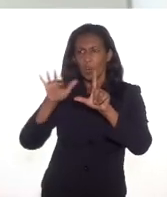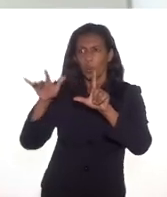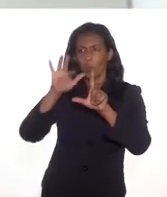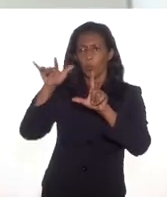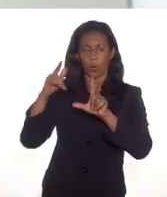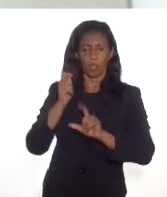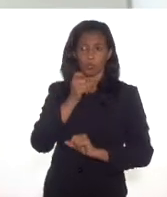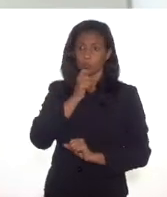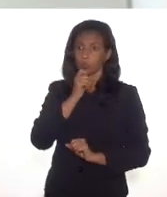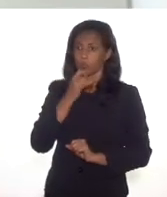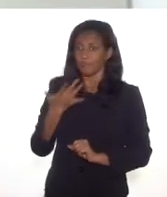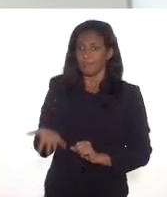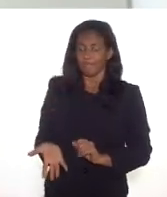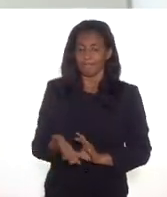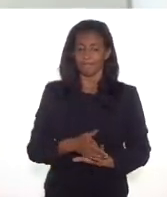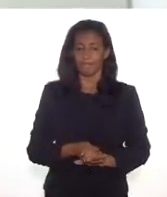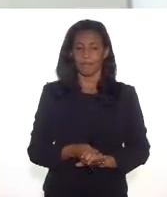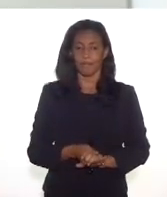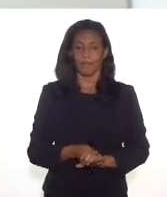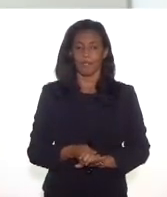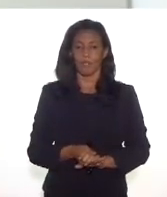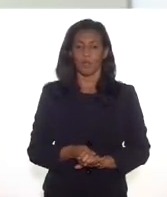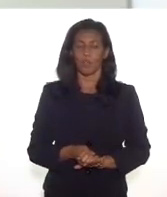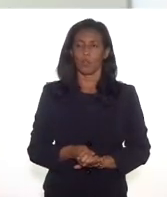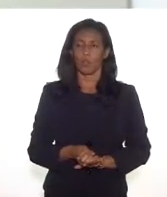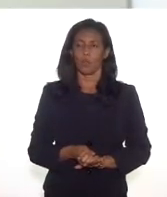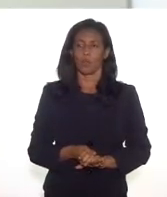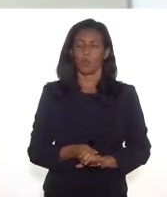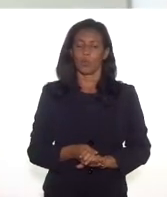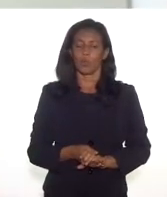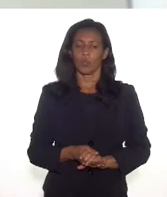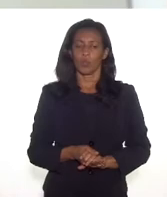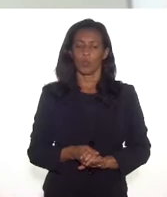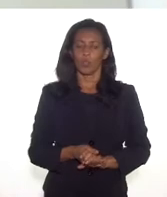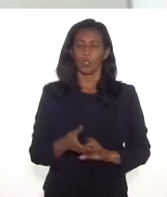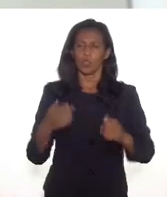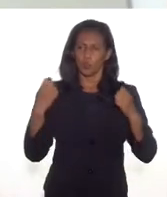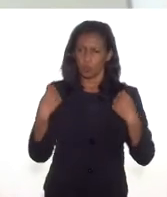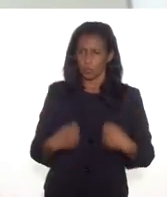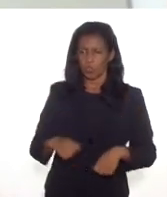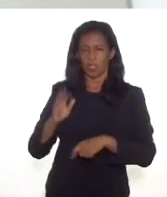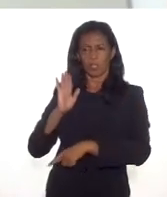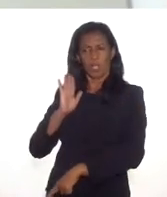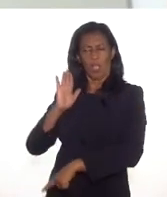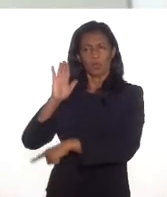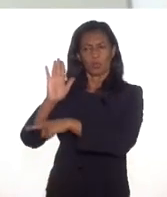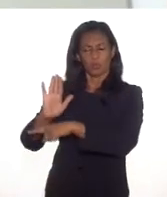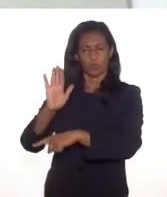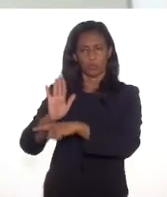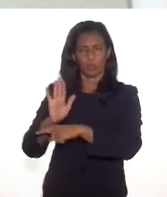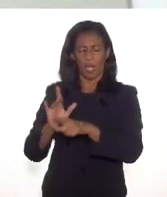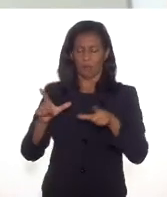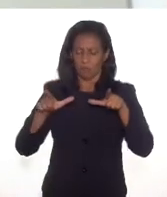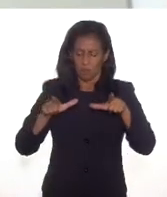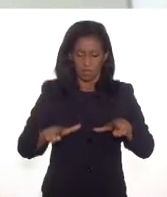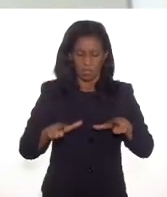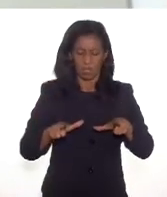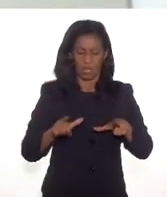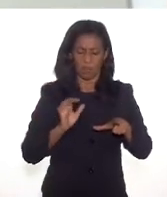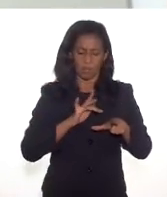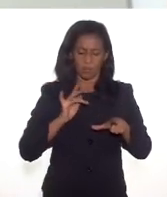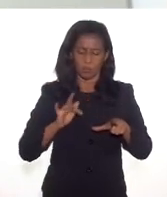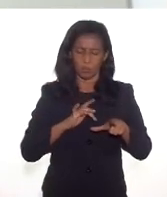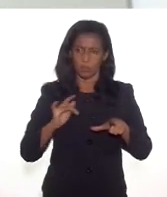das aulas presenciais, poderiam ter investido na aquisição de tablets para que os estudantes